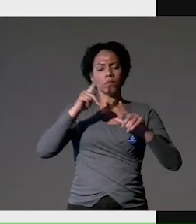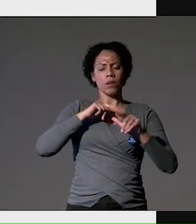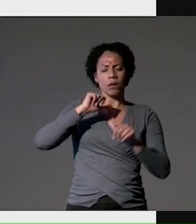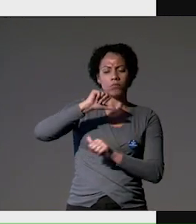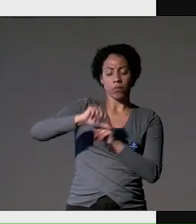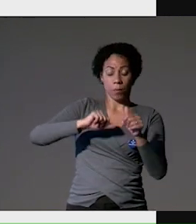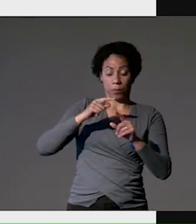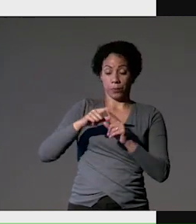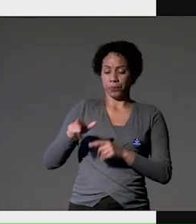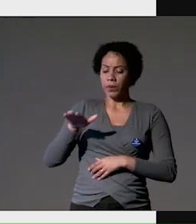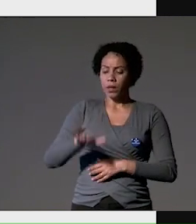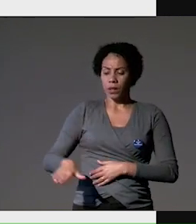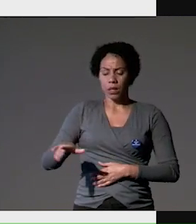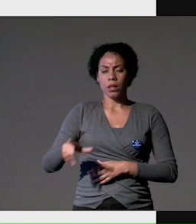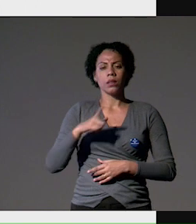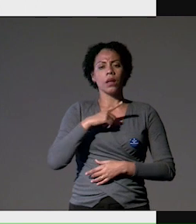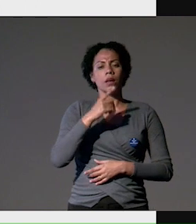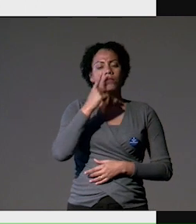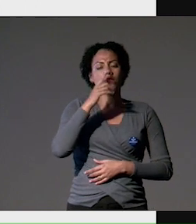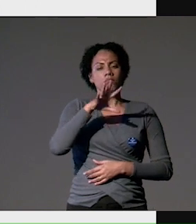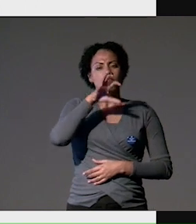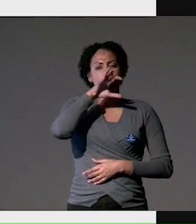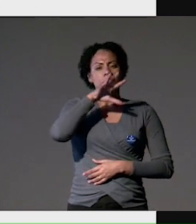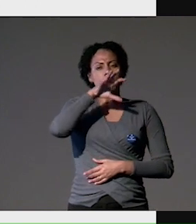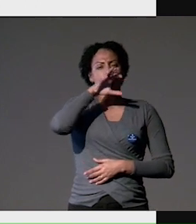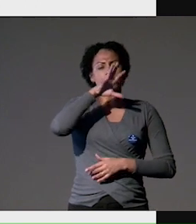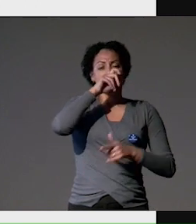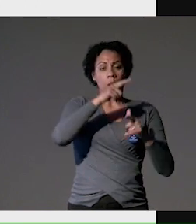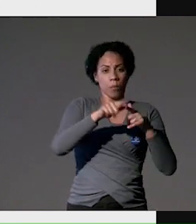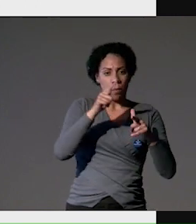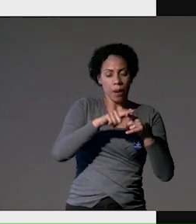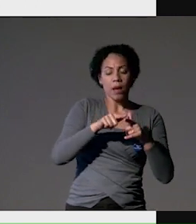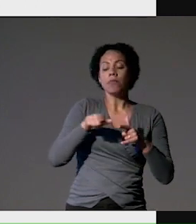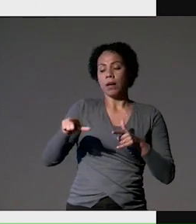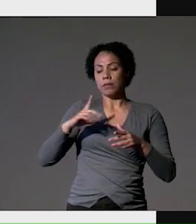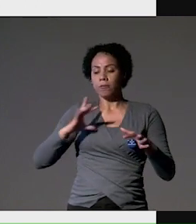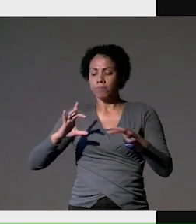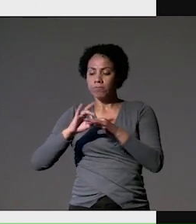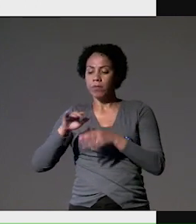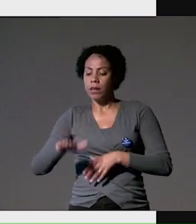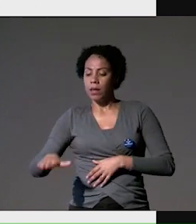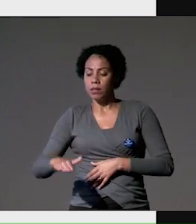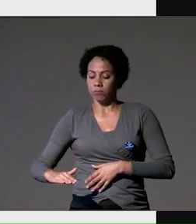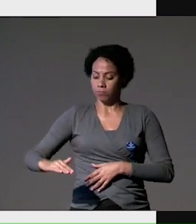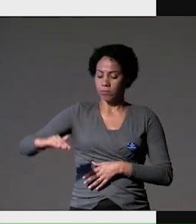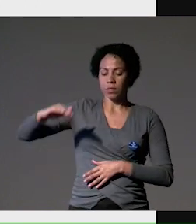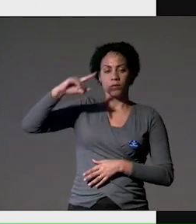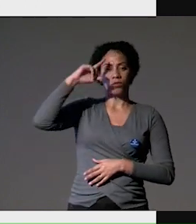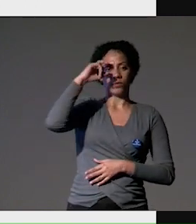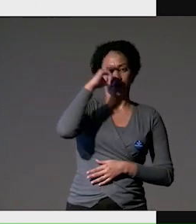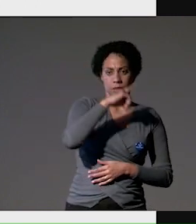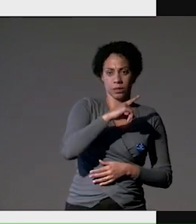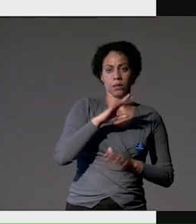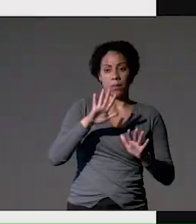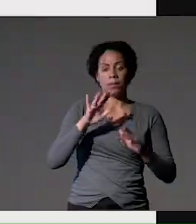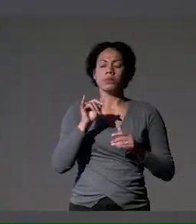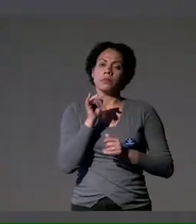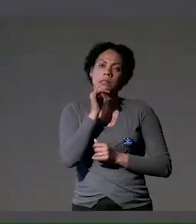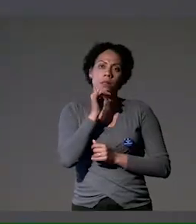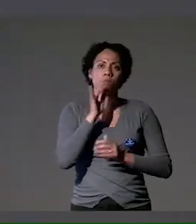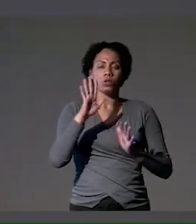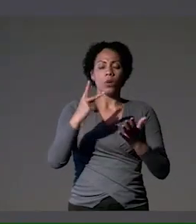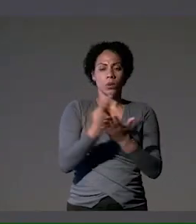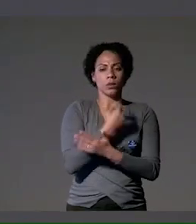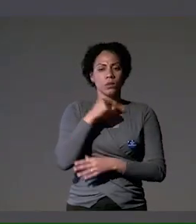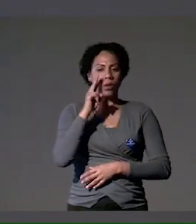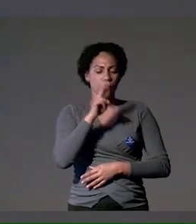alterações respiratórias, às vezes elas têm uma interferência significativa no crescimento. Mas quando eu falo significativa, estou dizendo de situações assim, eu já vi em consultório crianças